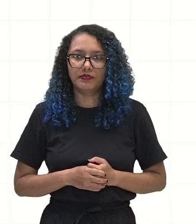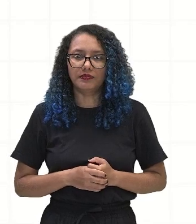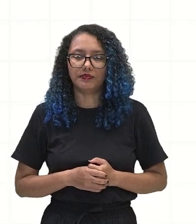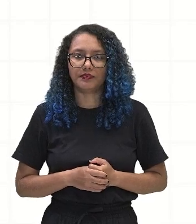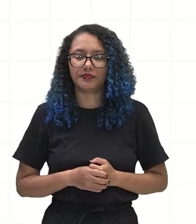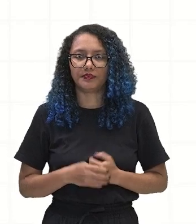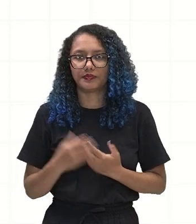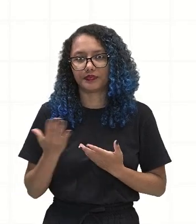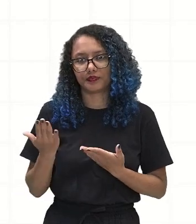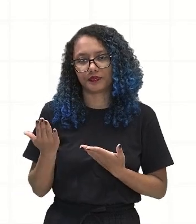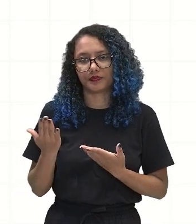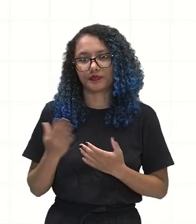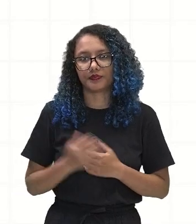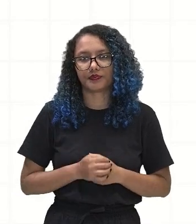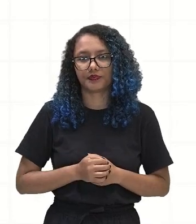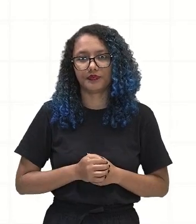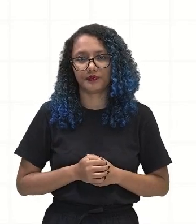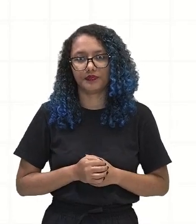Tá?